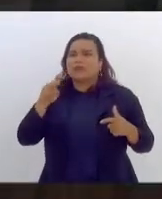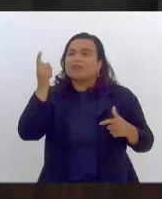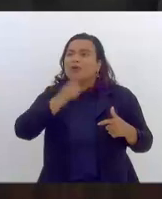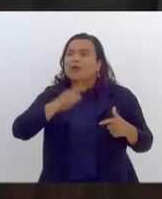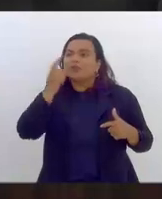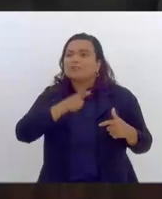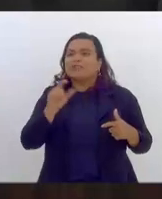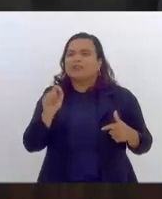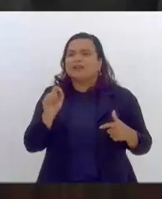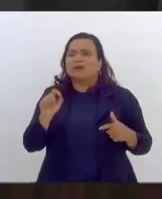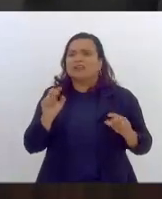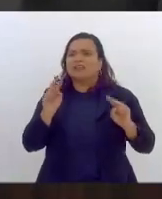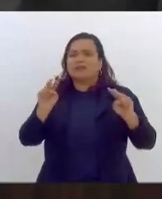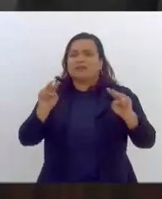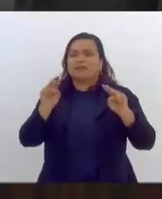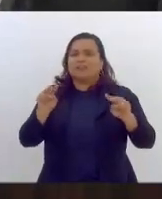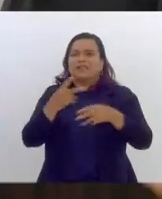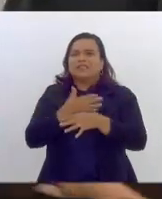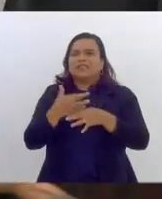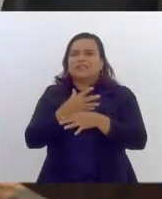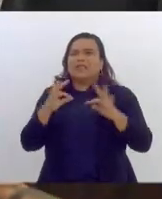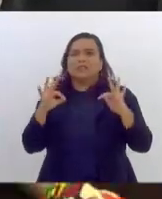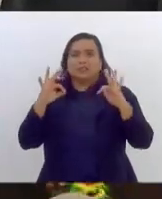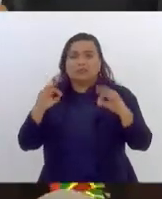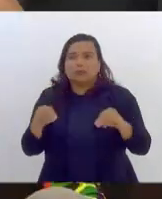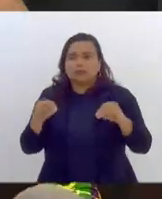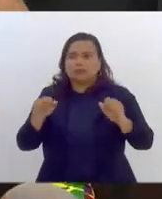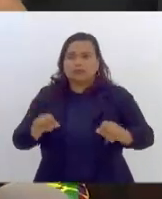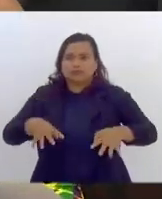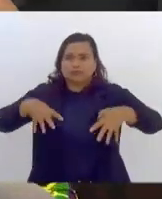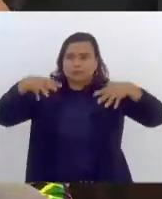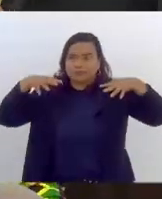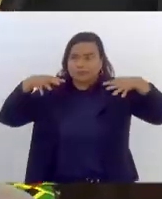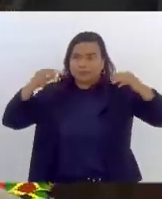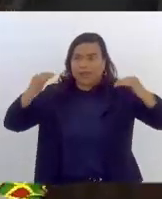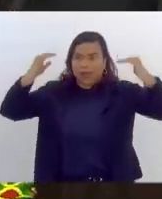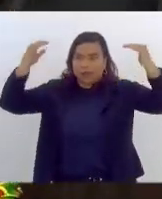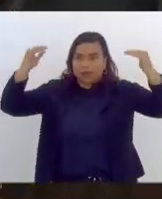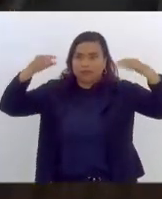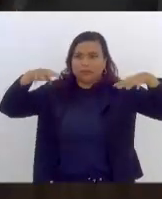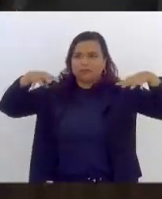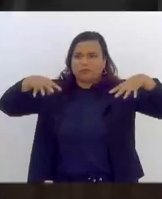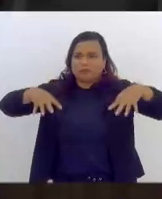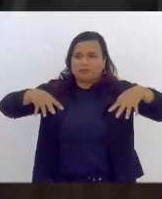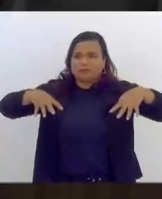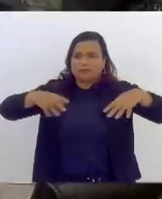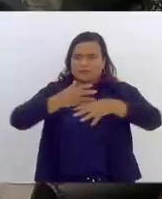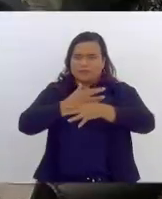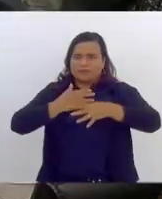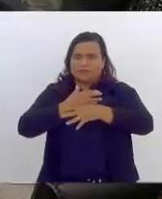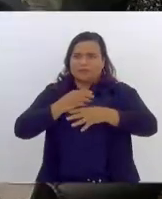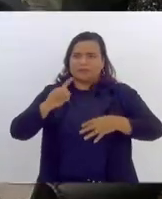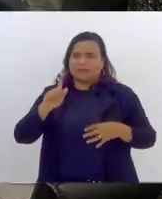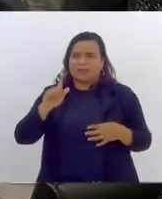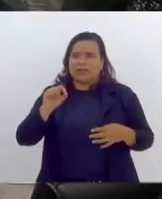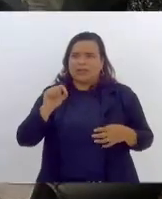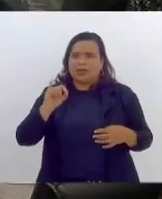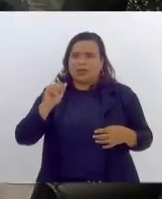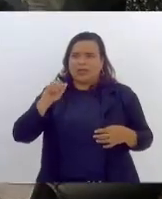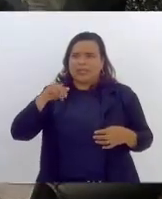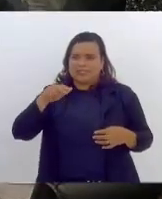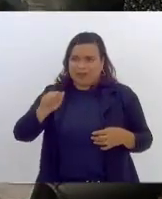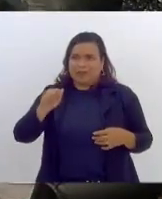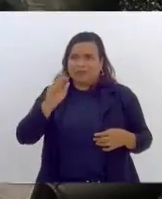consegue ver toda a cidade de Goiânia. Ah, vamos colocar aqui. Isso. Seimo, ele é